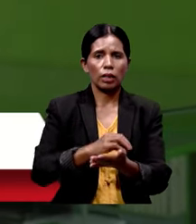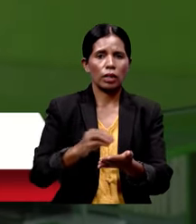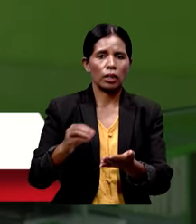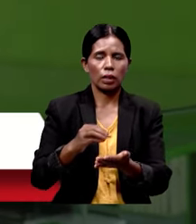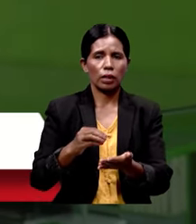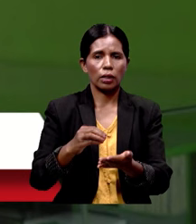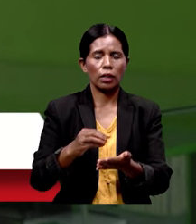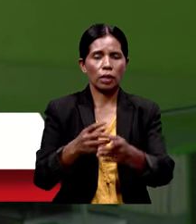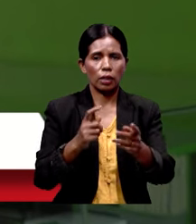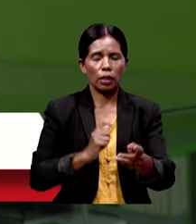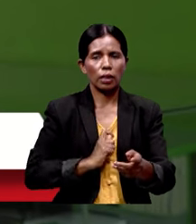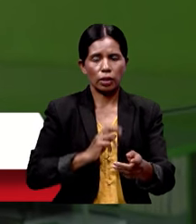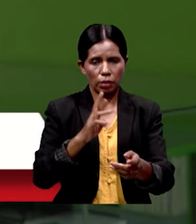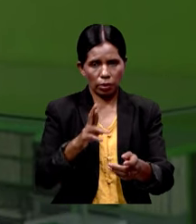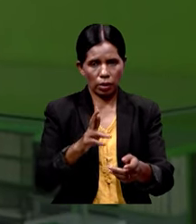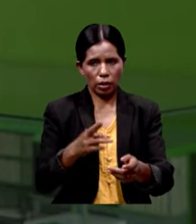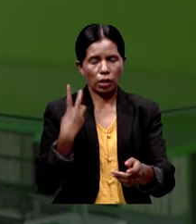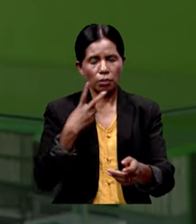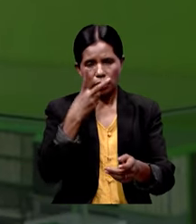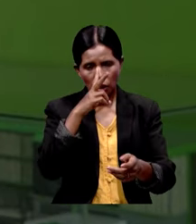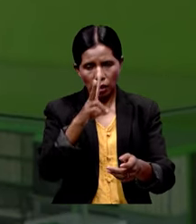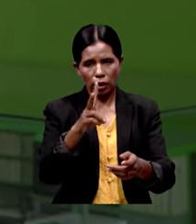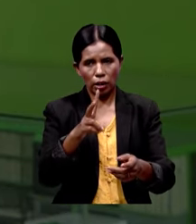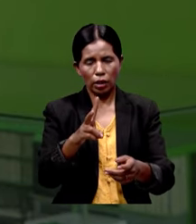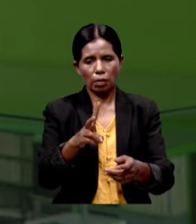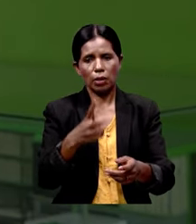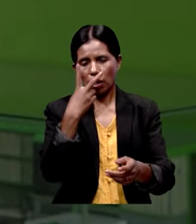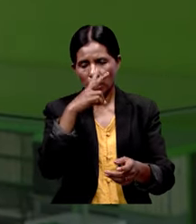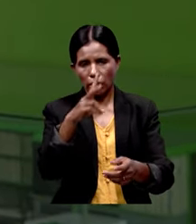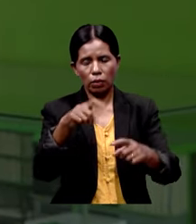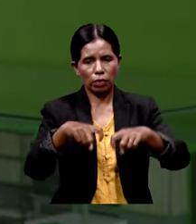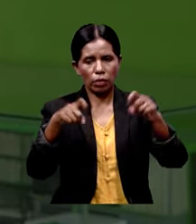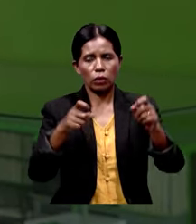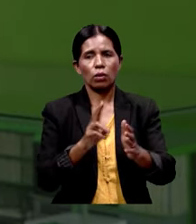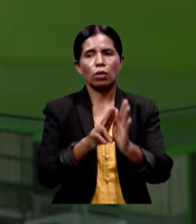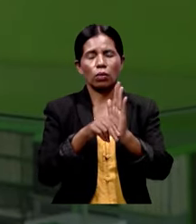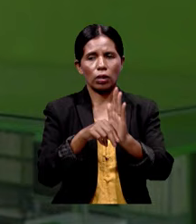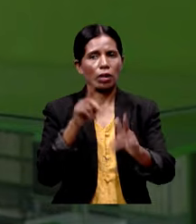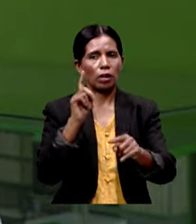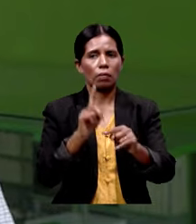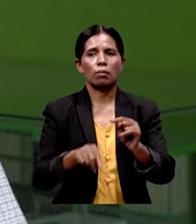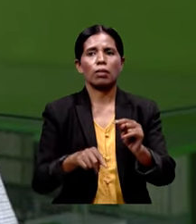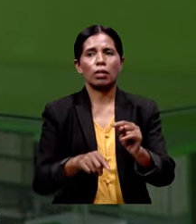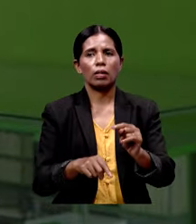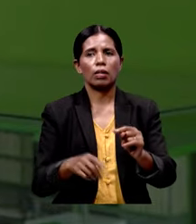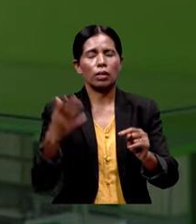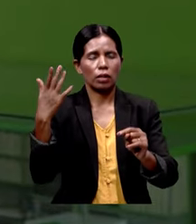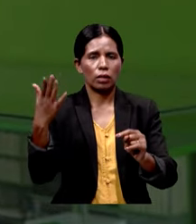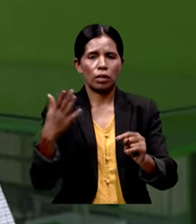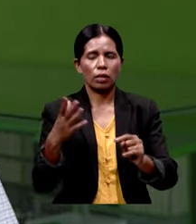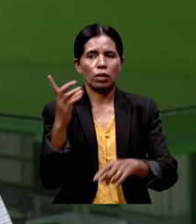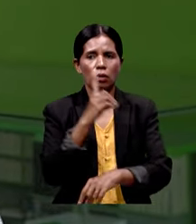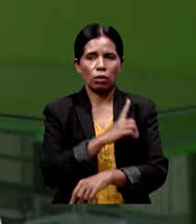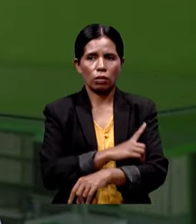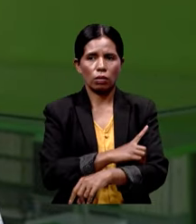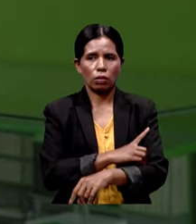a muito se bajalo clearance, ba container serne, tiro horário, kata labele clearance labele acontece ia lorong